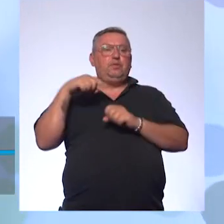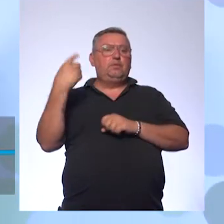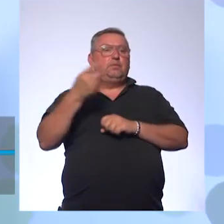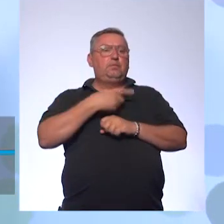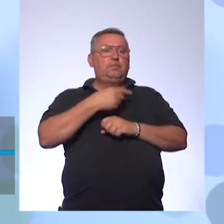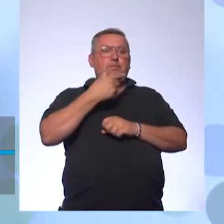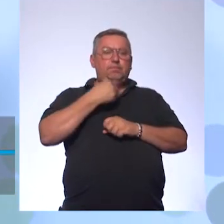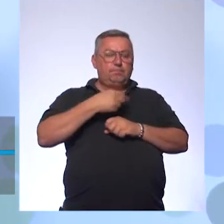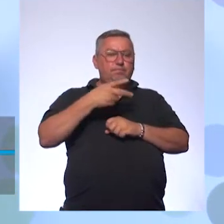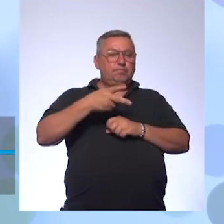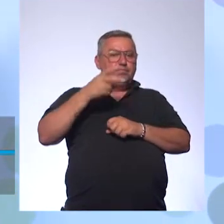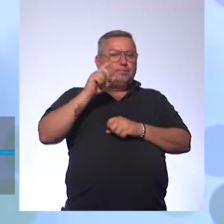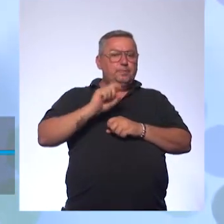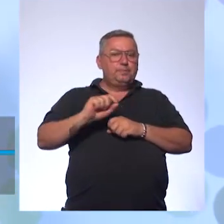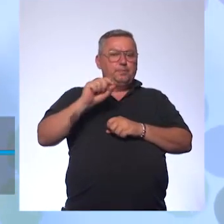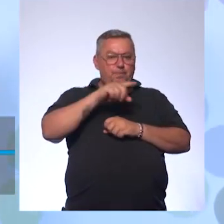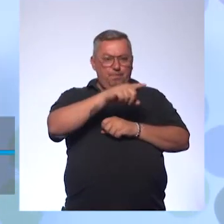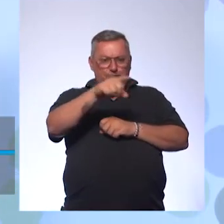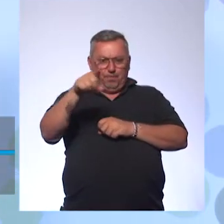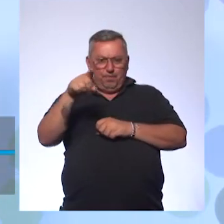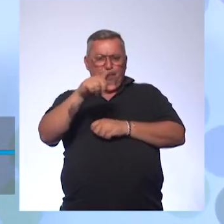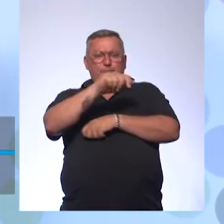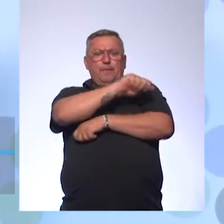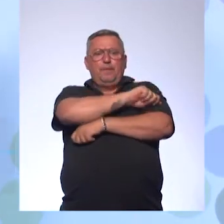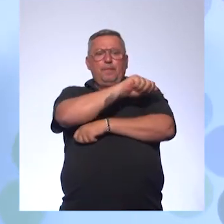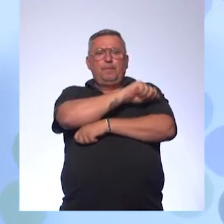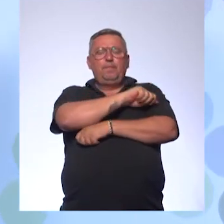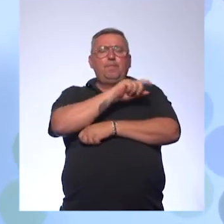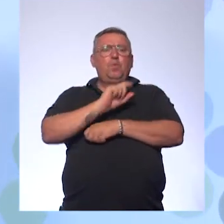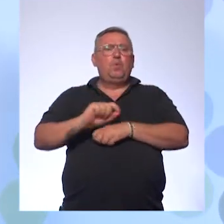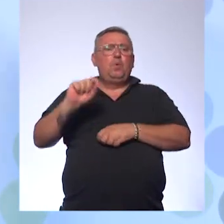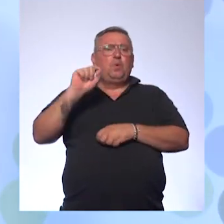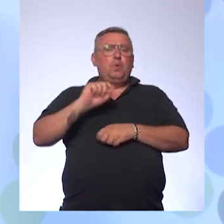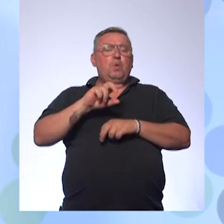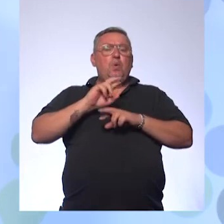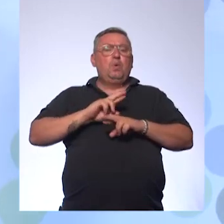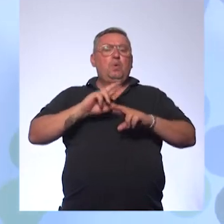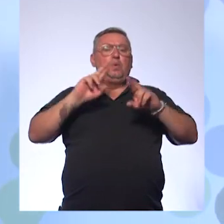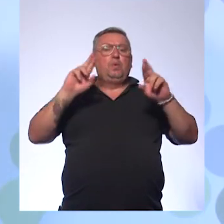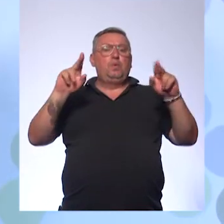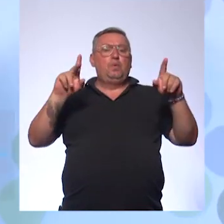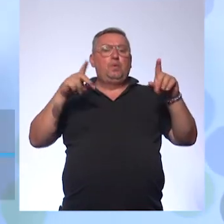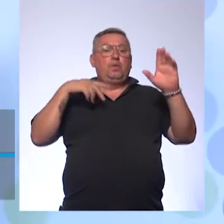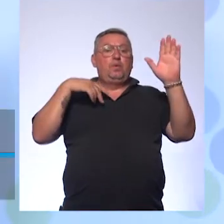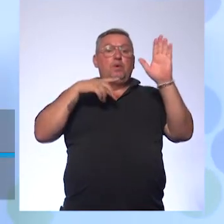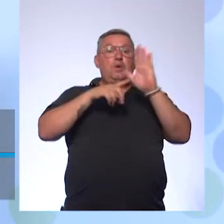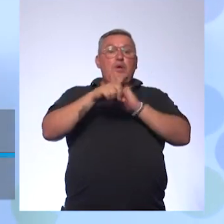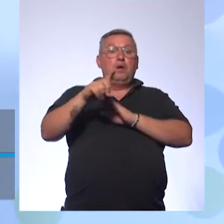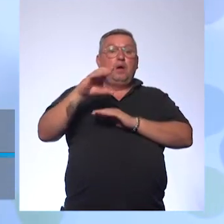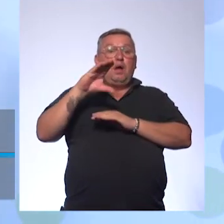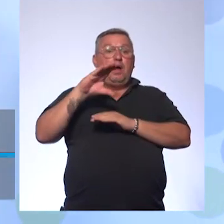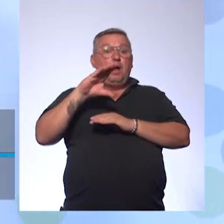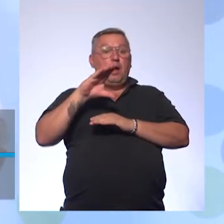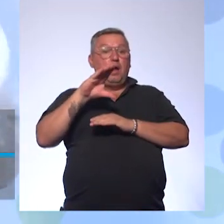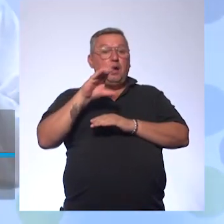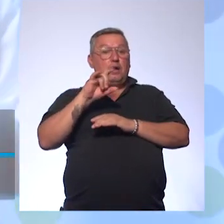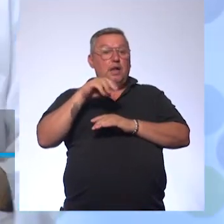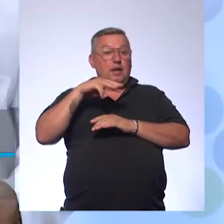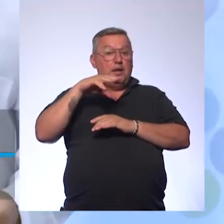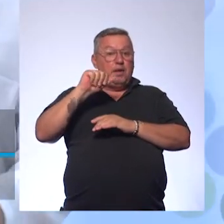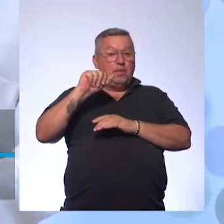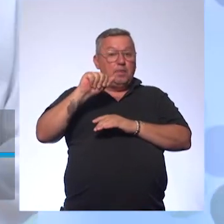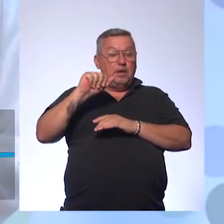vocês falaram, aqui é quente, é úmido, é frio, né? E quando eu falo do tempo, eu quero saber